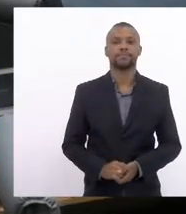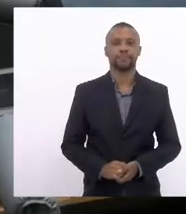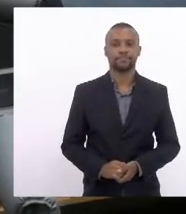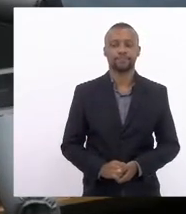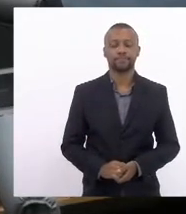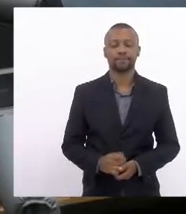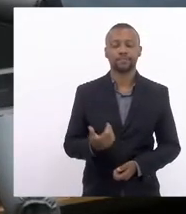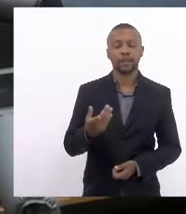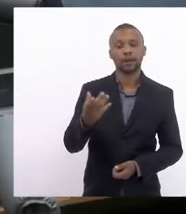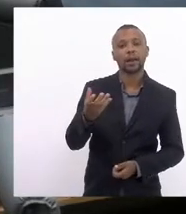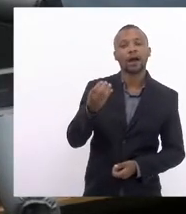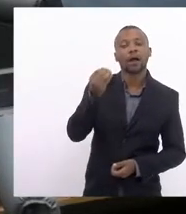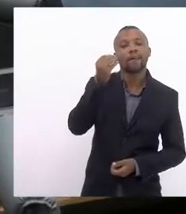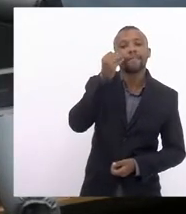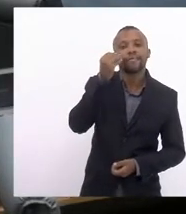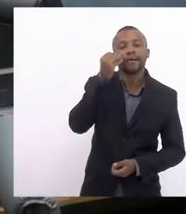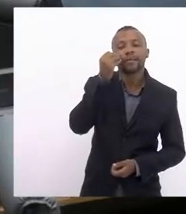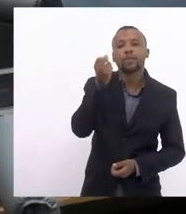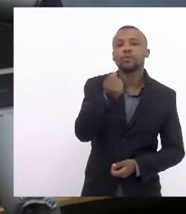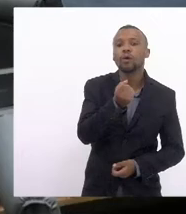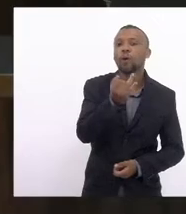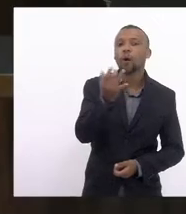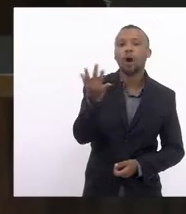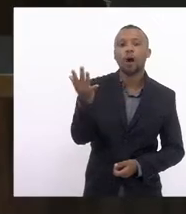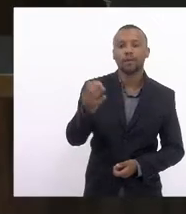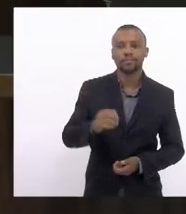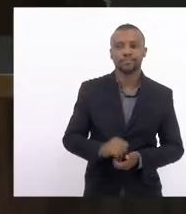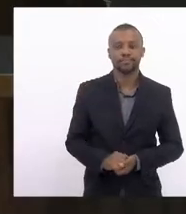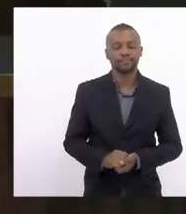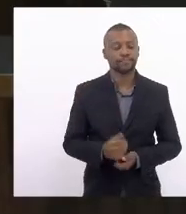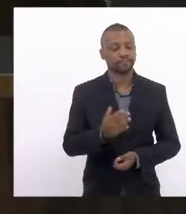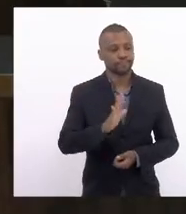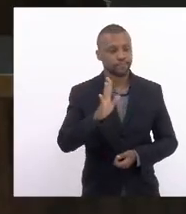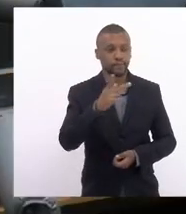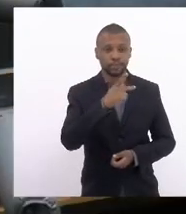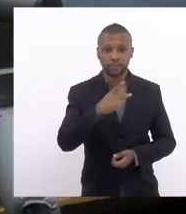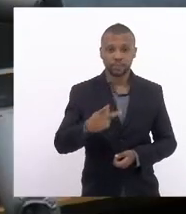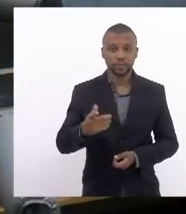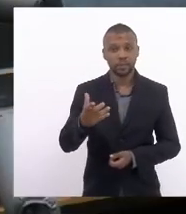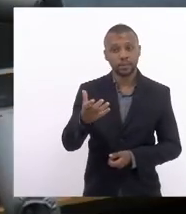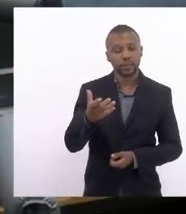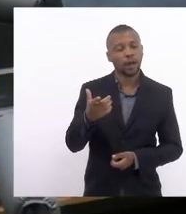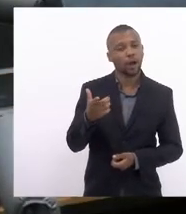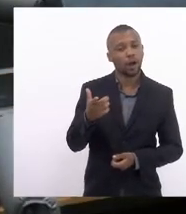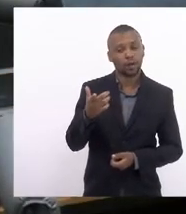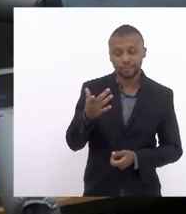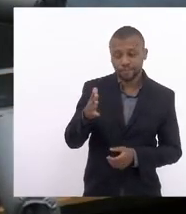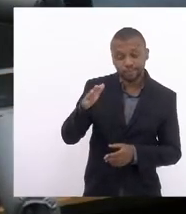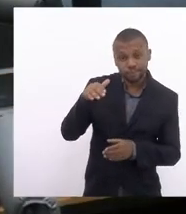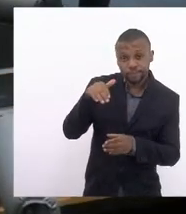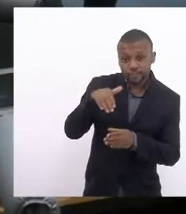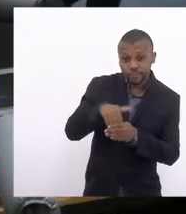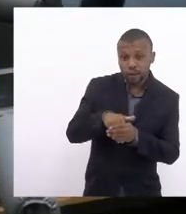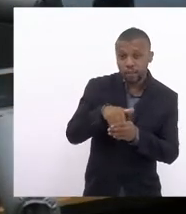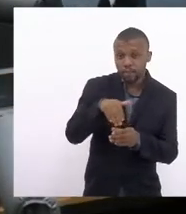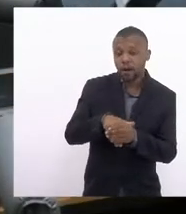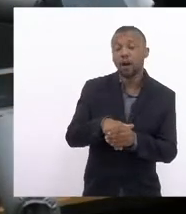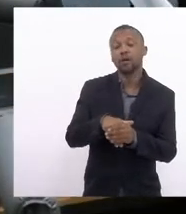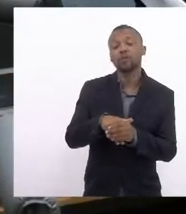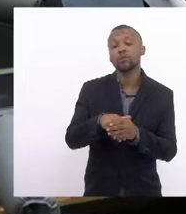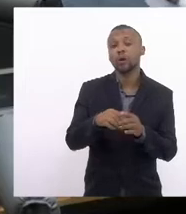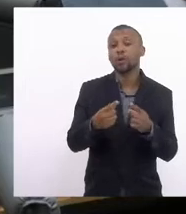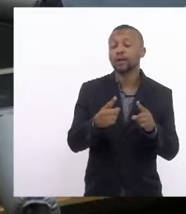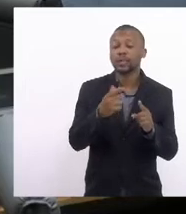Presidente, quero verificação de quórum, por favor. Verificação de quórum. Presidente, eu queria consignar meu voto contrário. Espera aí,